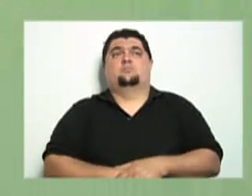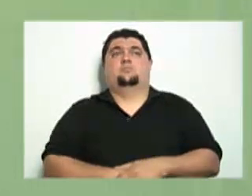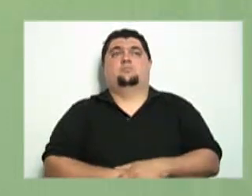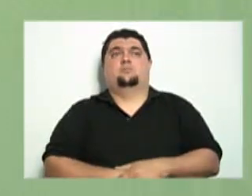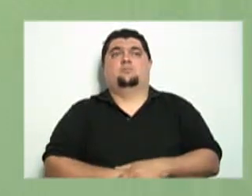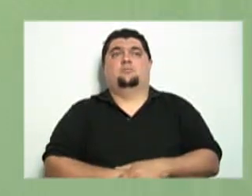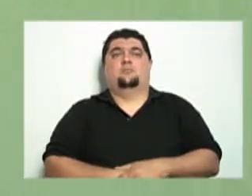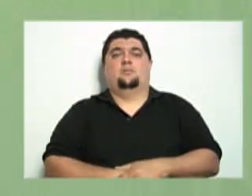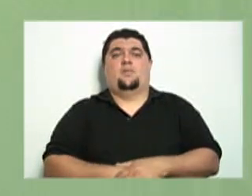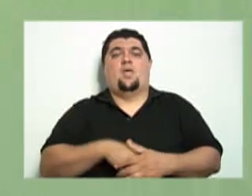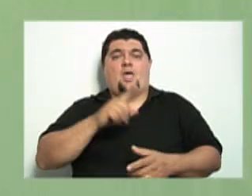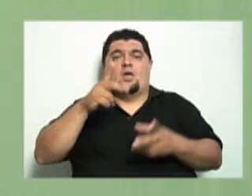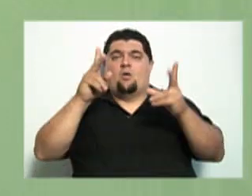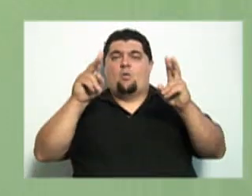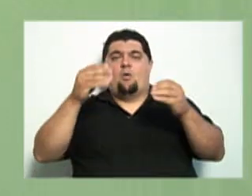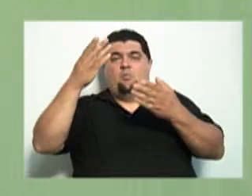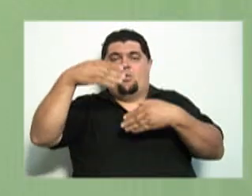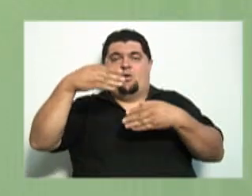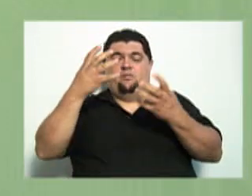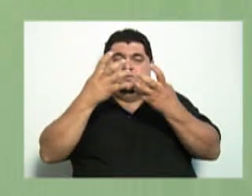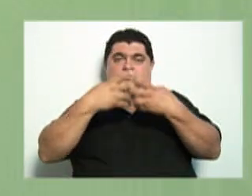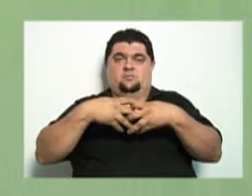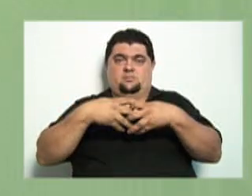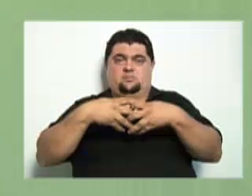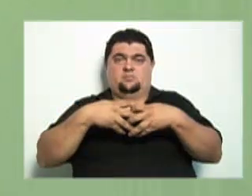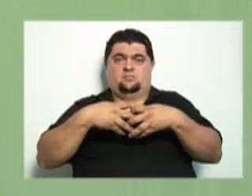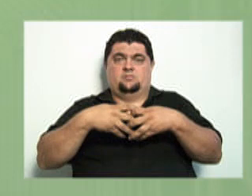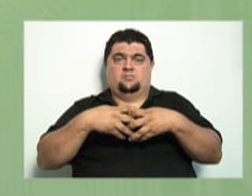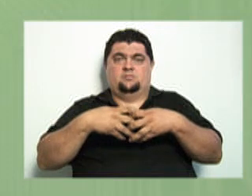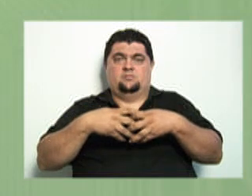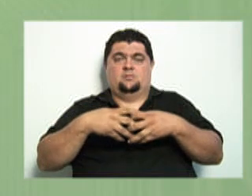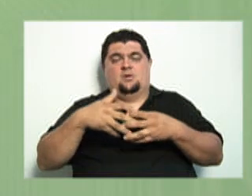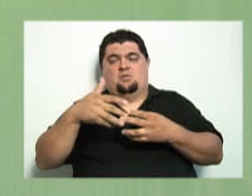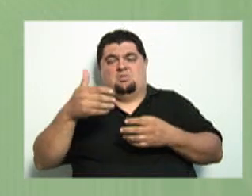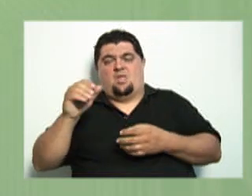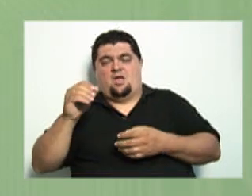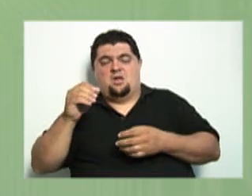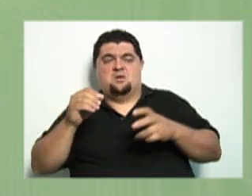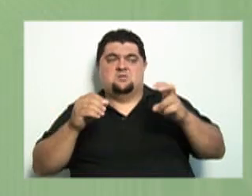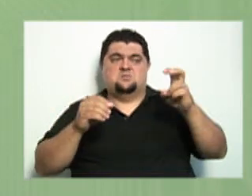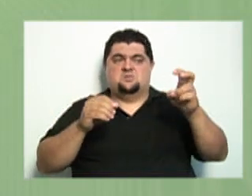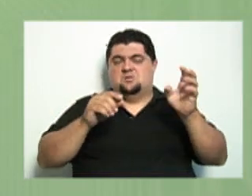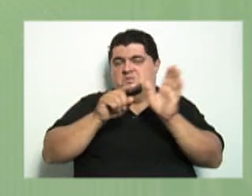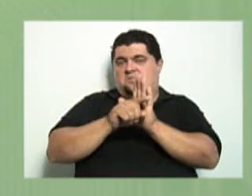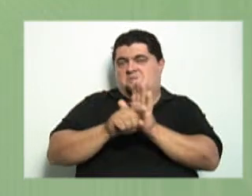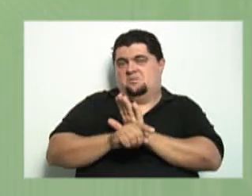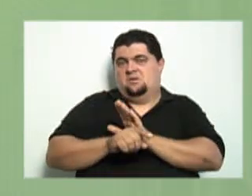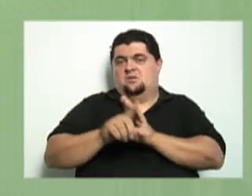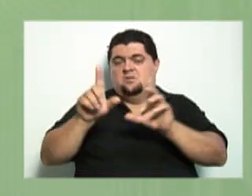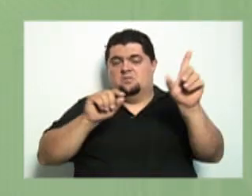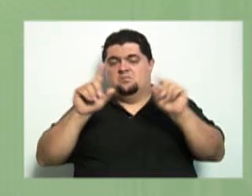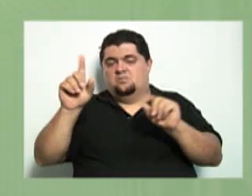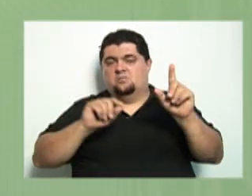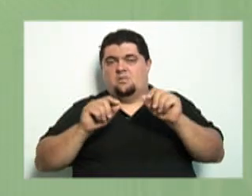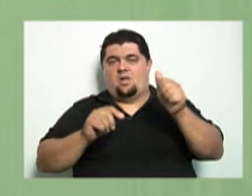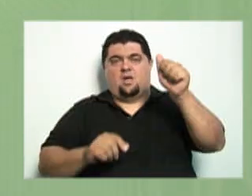das provas aqui do IFRO. Essas provas são sempre 10 questões, 5 questões de múltipla escolha,